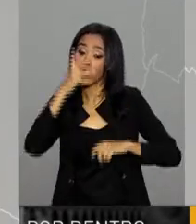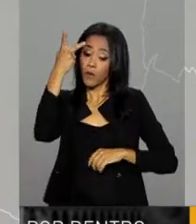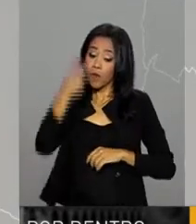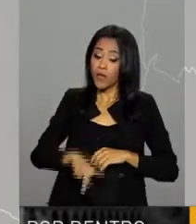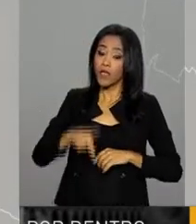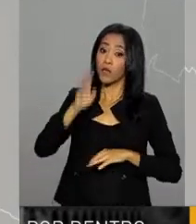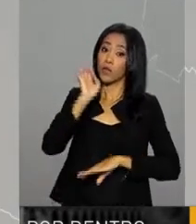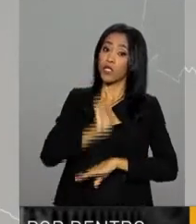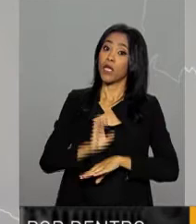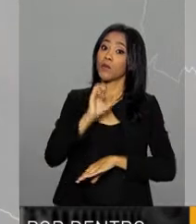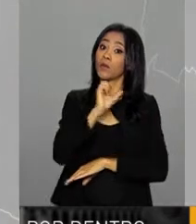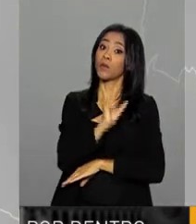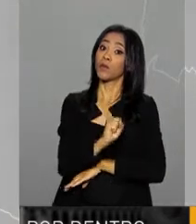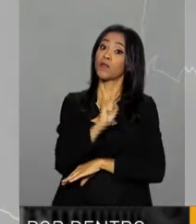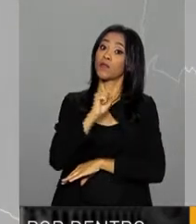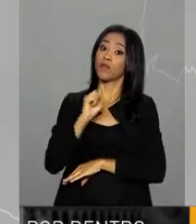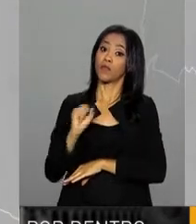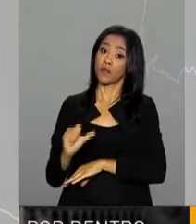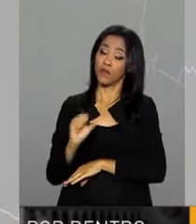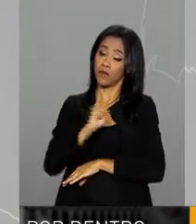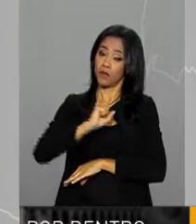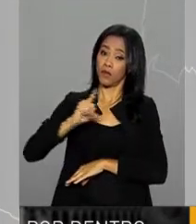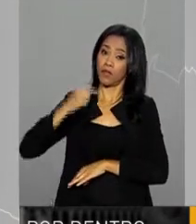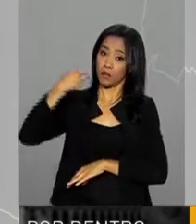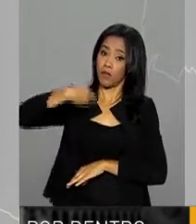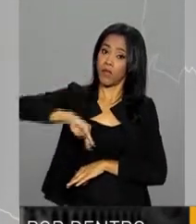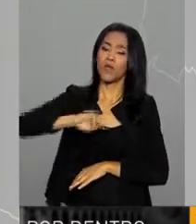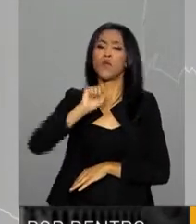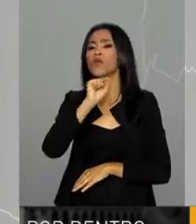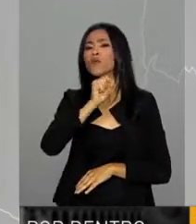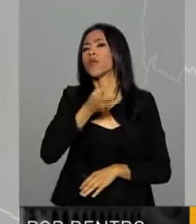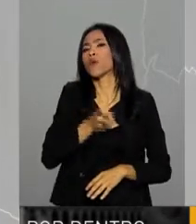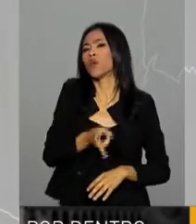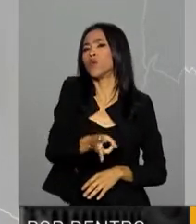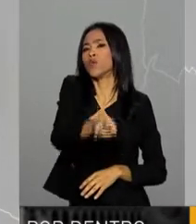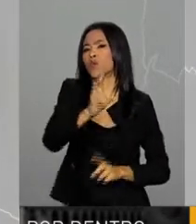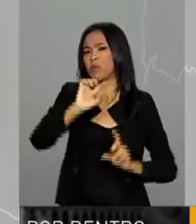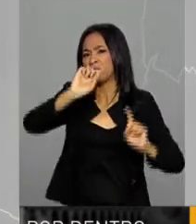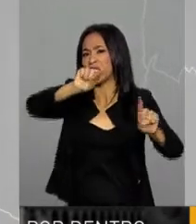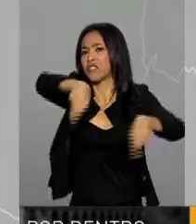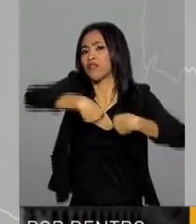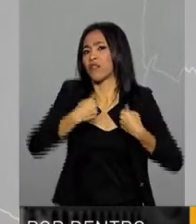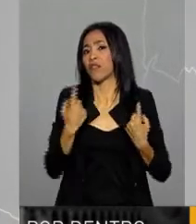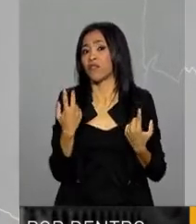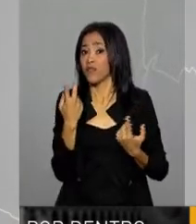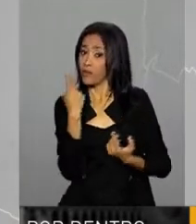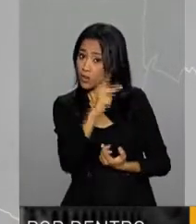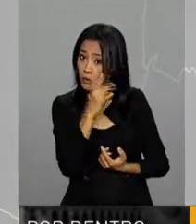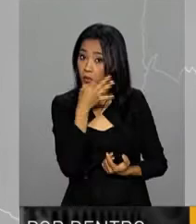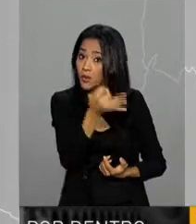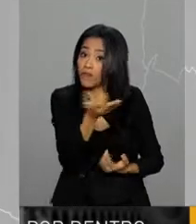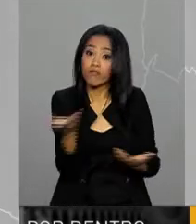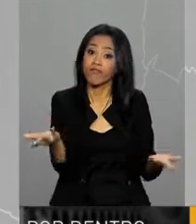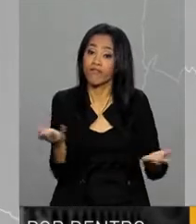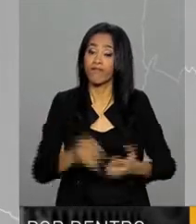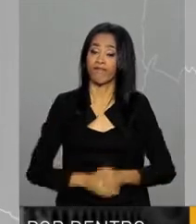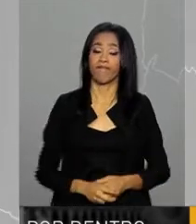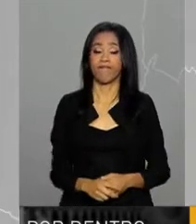maranhão continua tendo mais deus apoiador é a opinião dele